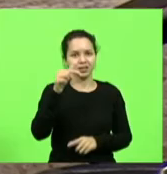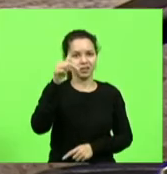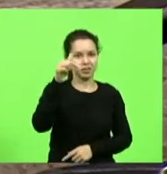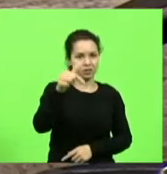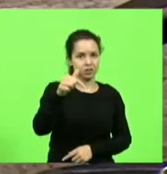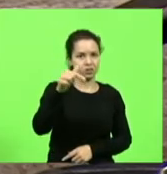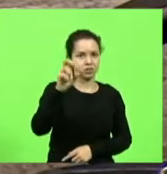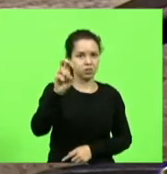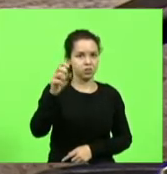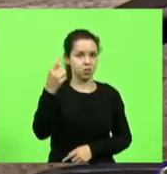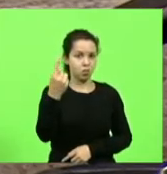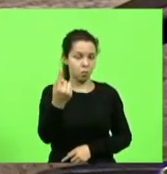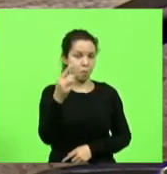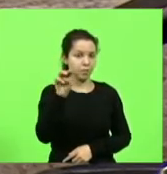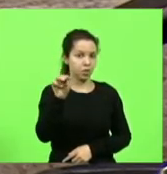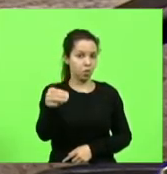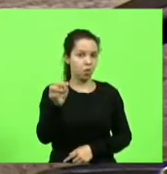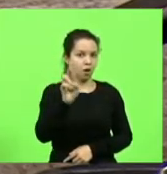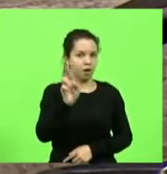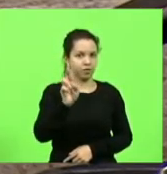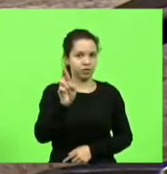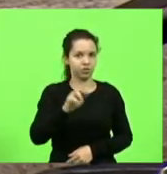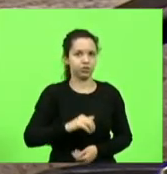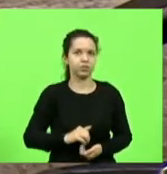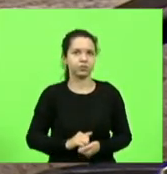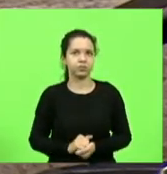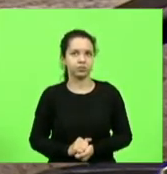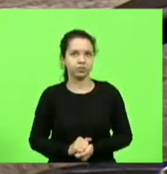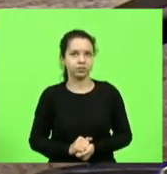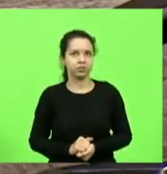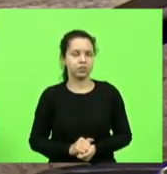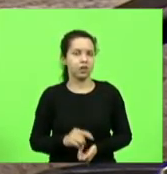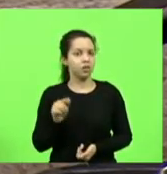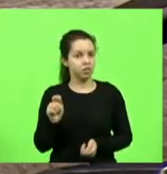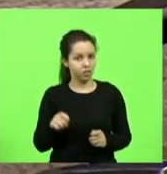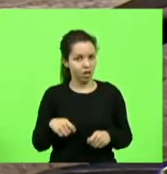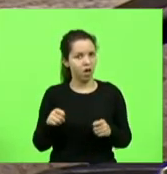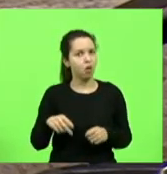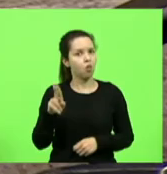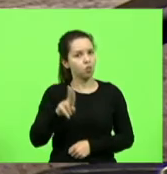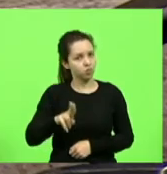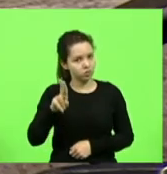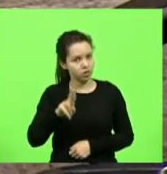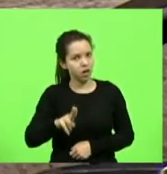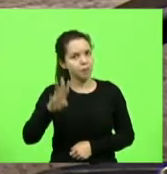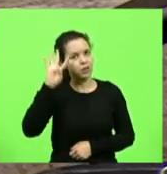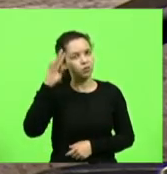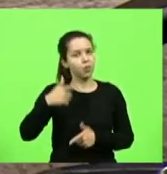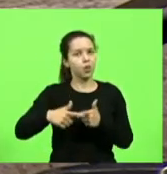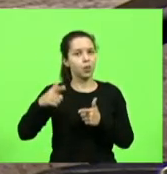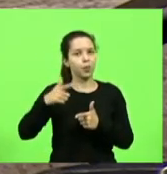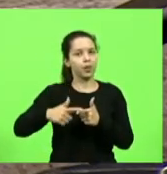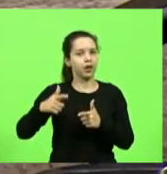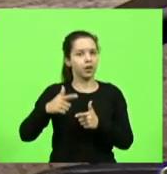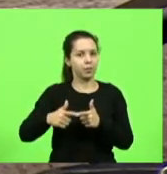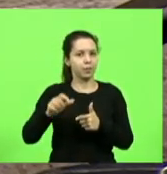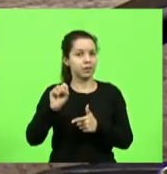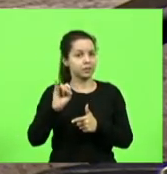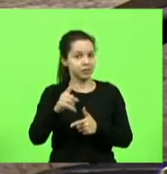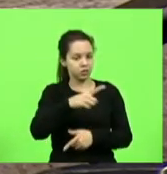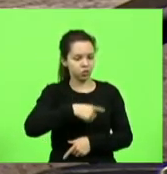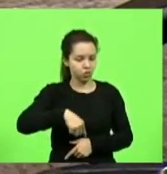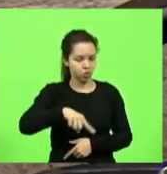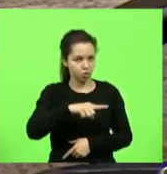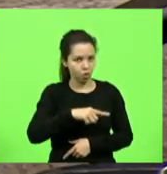751 milhões de reais, que já poderiam estar sendo utilizados para resolver esse problema se a gente tivesse feito o nosso dever de casa